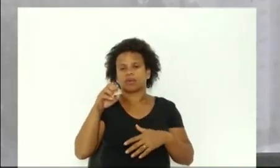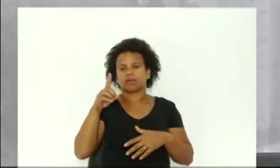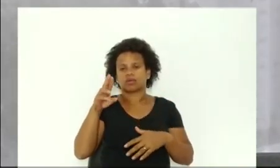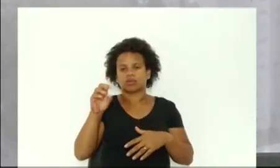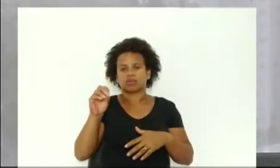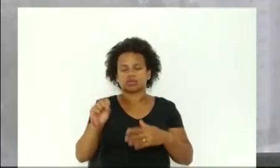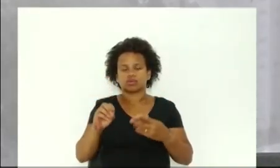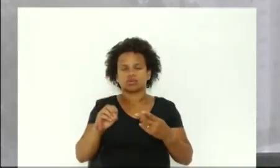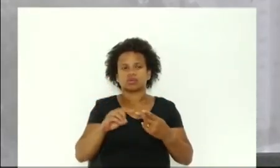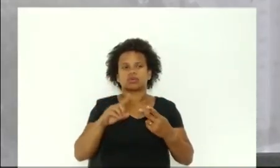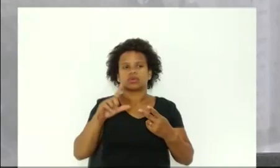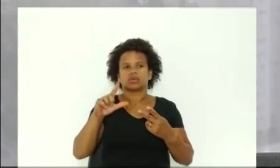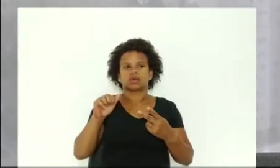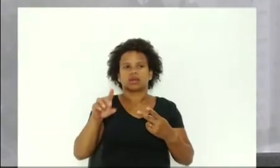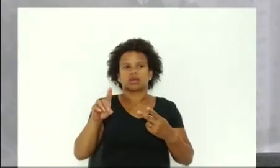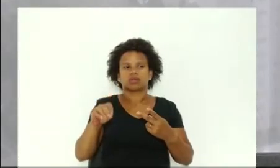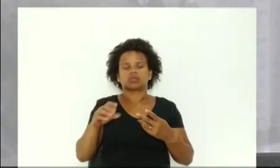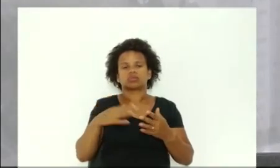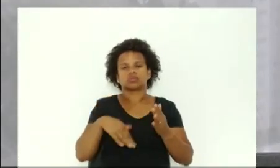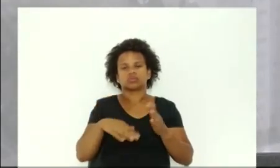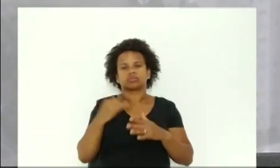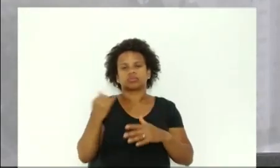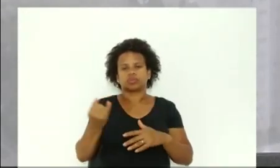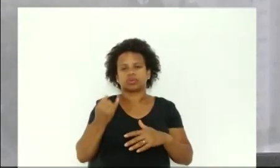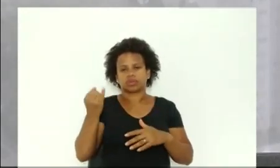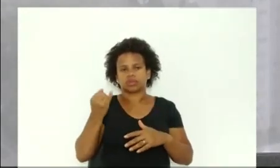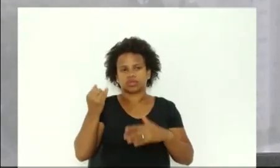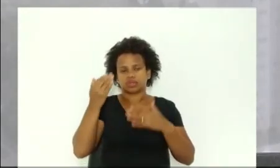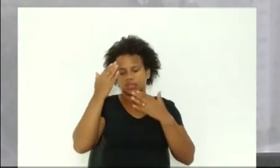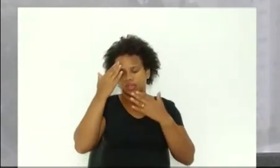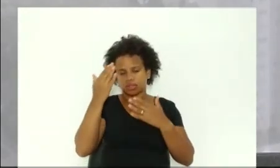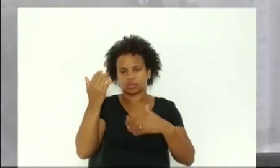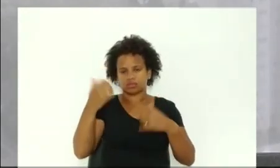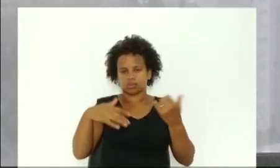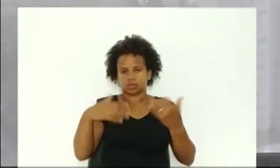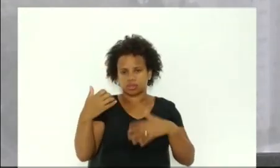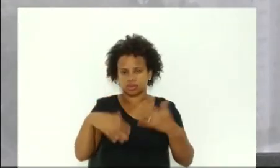muito pertinentes, agradeço as palavras, os comentários.